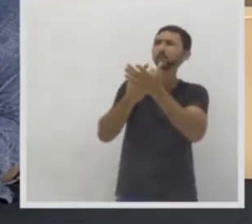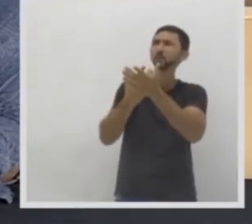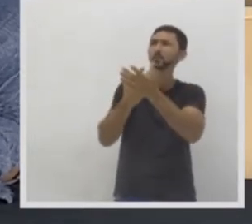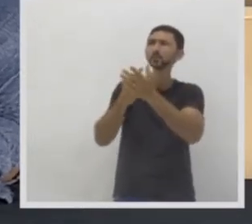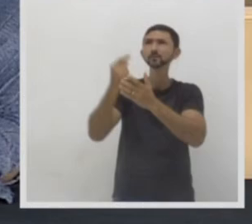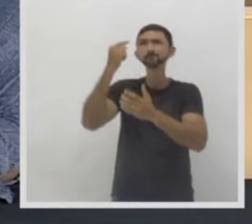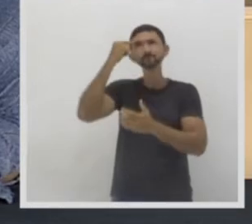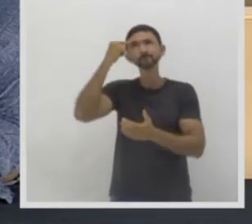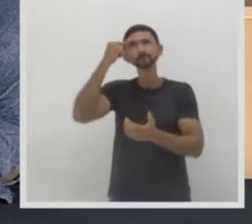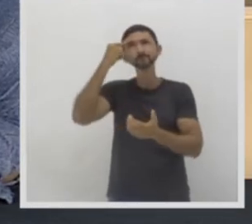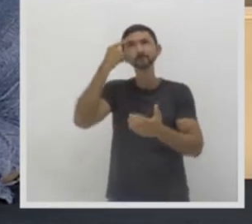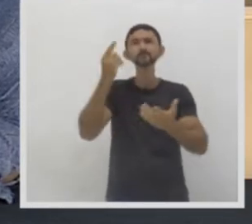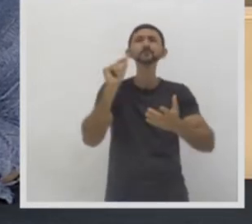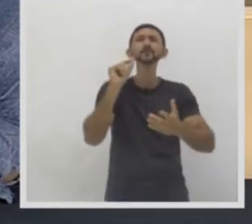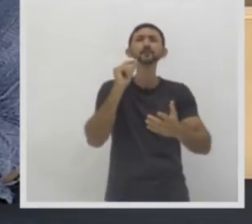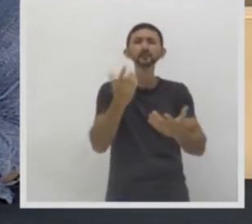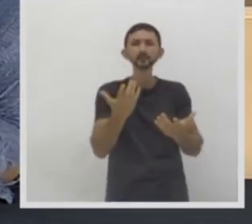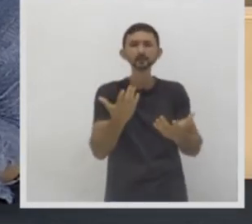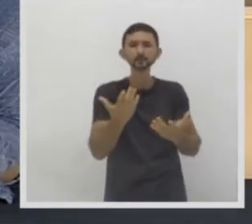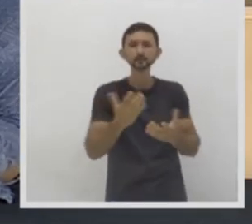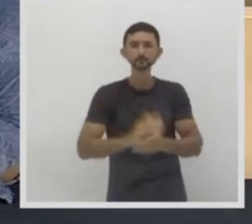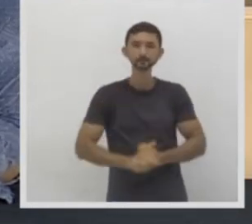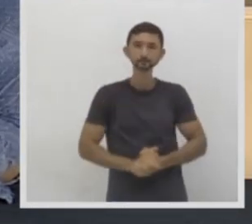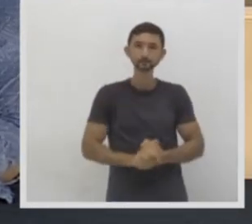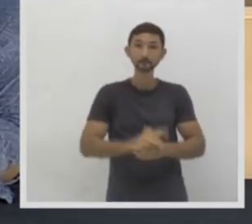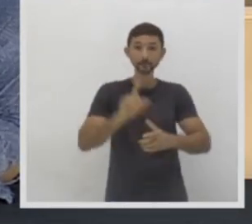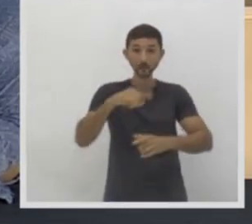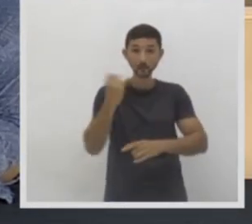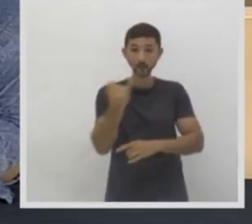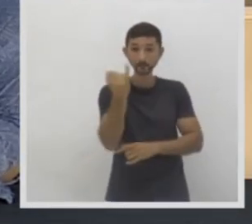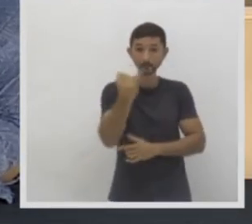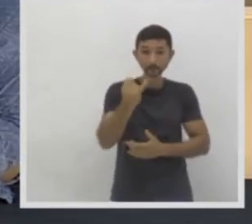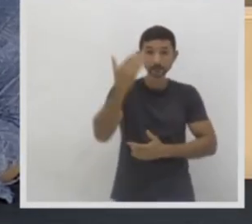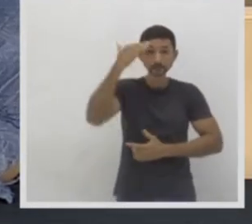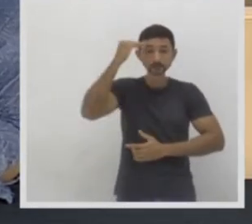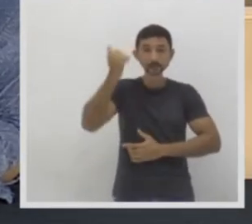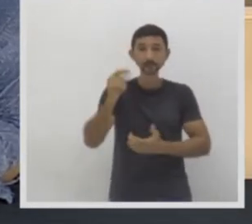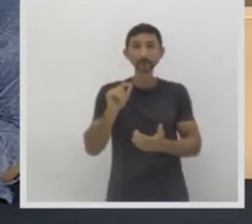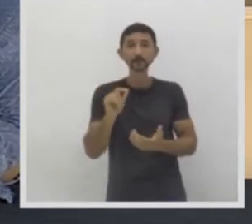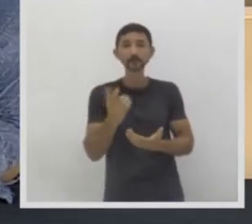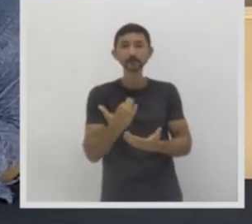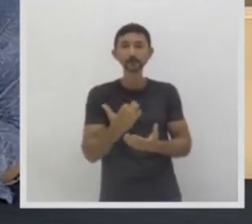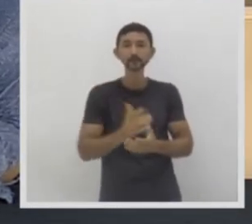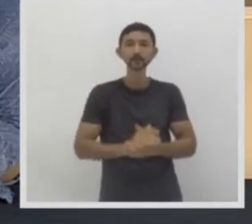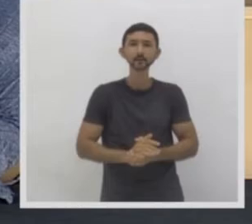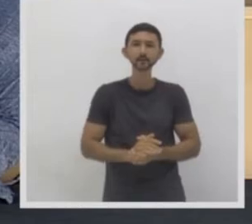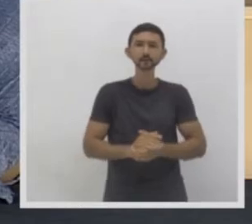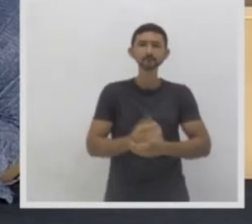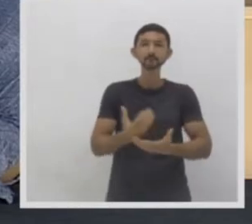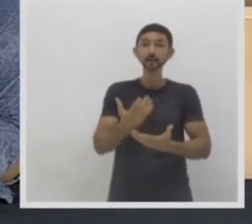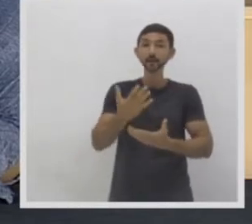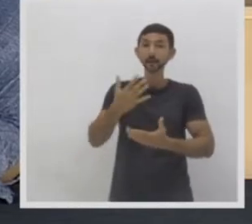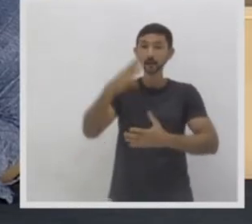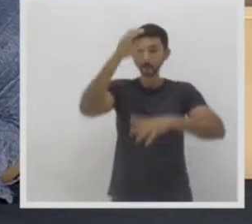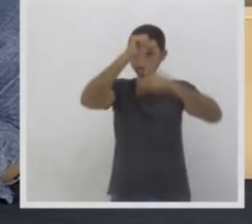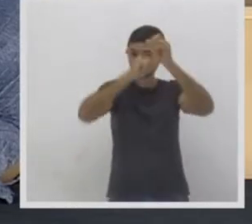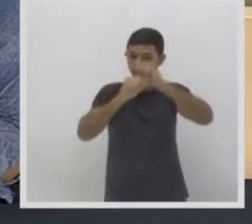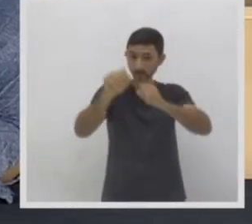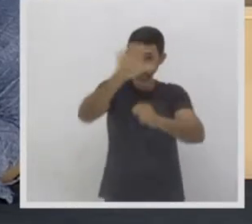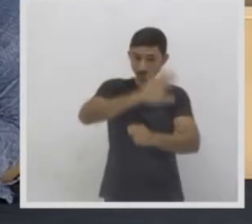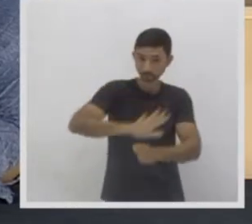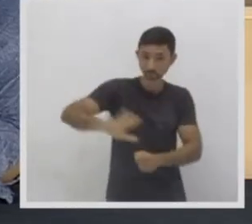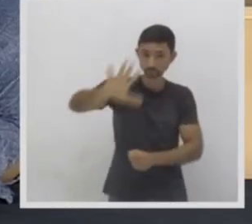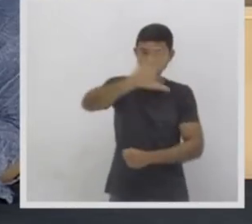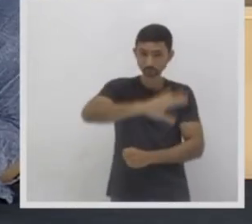Que conhecimento nós temos que mover? É muito importante nós sabermos que o conhecimento de mundo, como disse